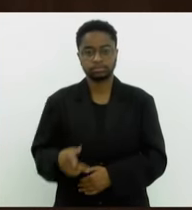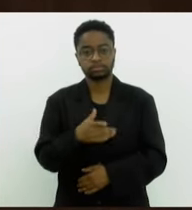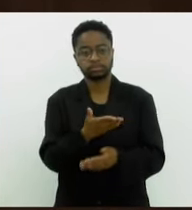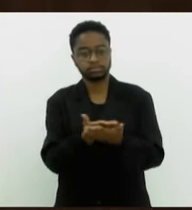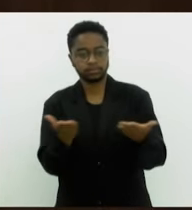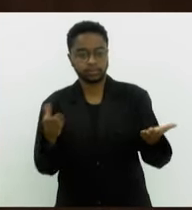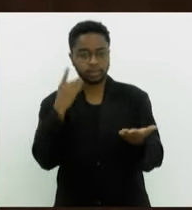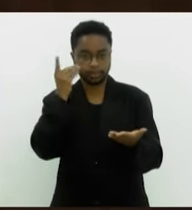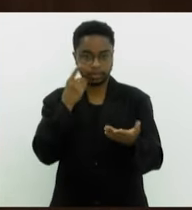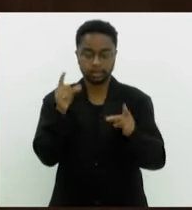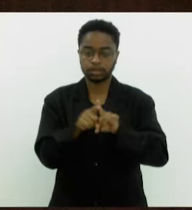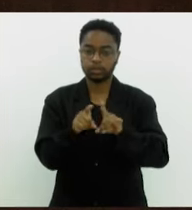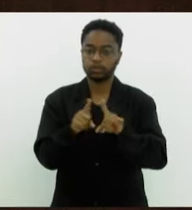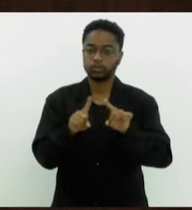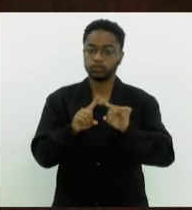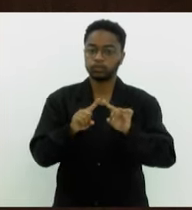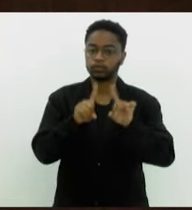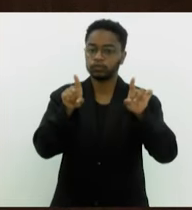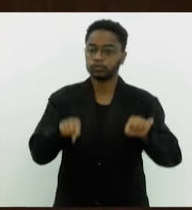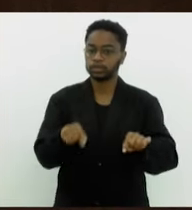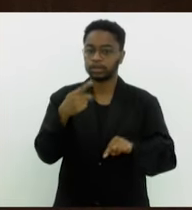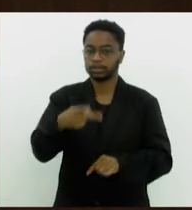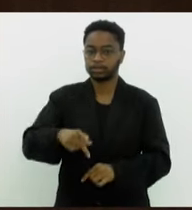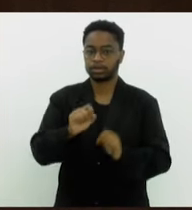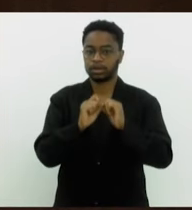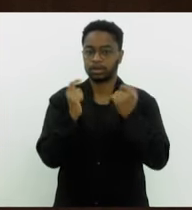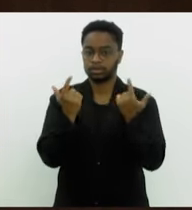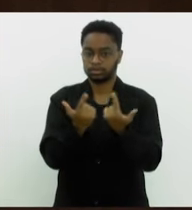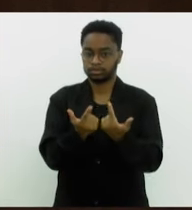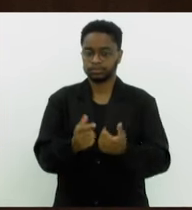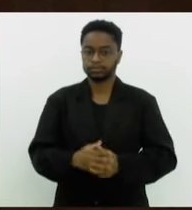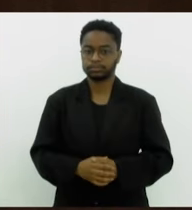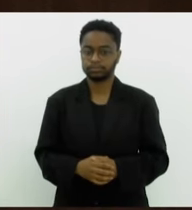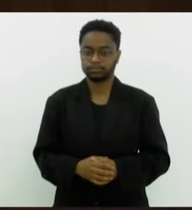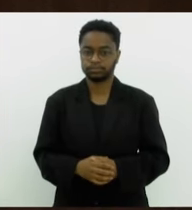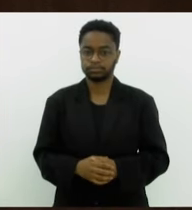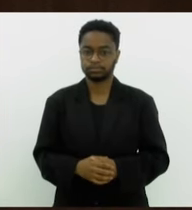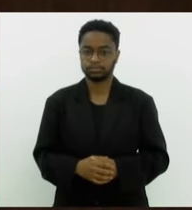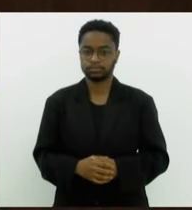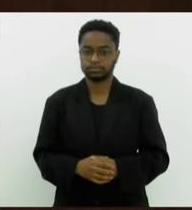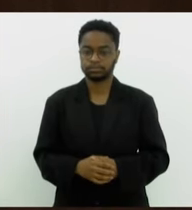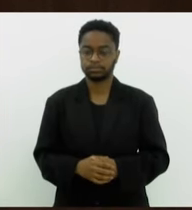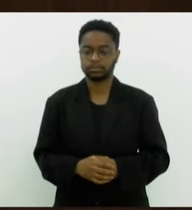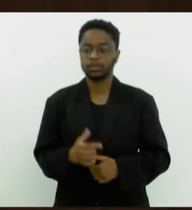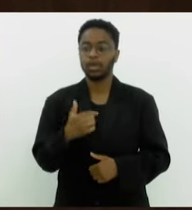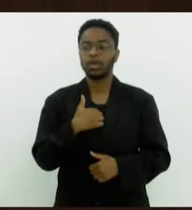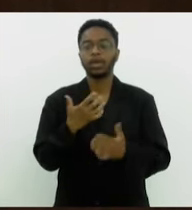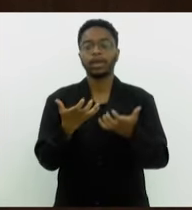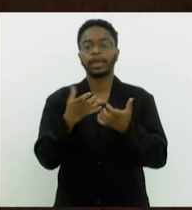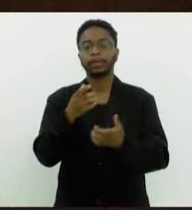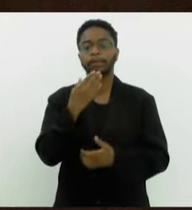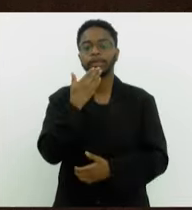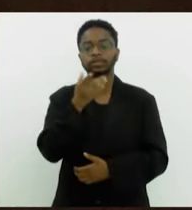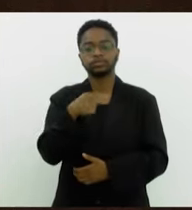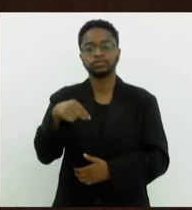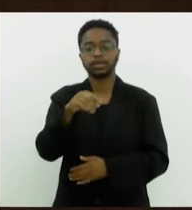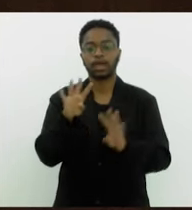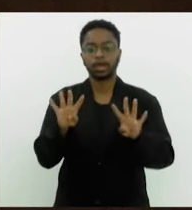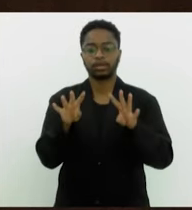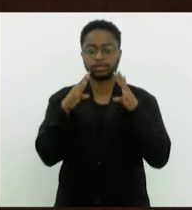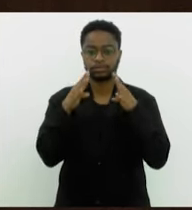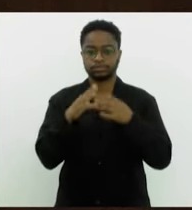todos os funcionários da Assembleia Legislativa do Estado do Rio de Janeiro. Quero aqui chamar a atenção de todos os meus